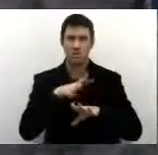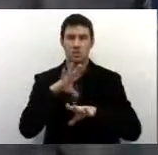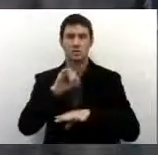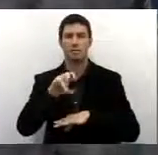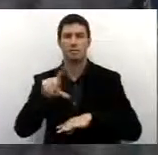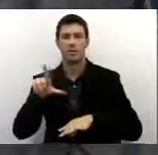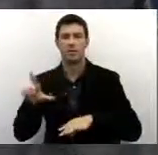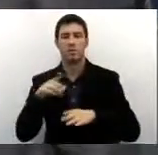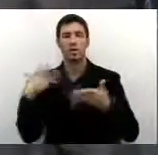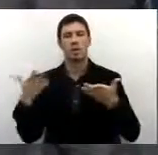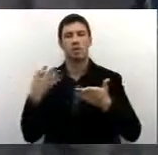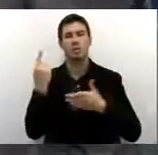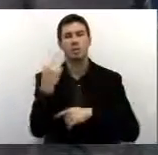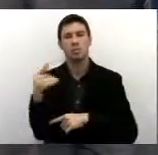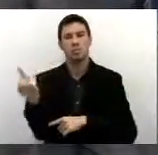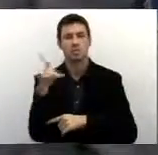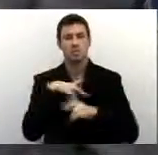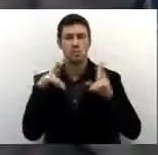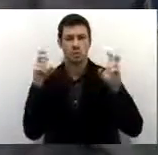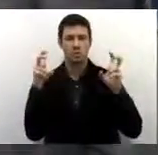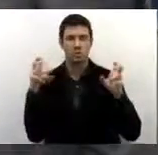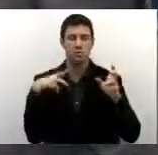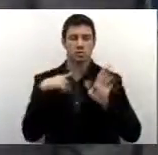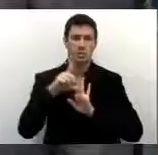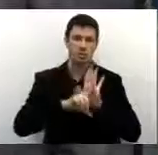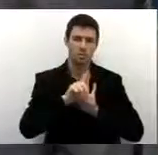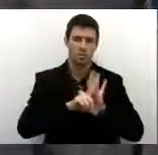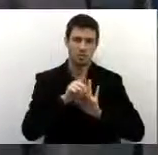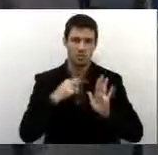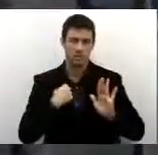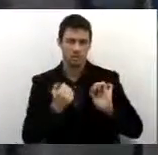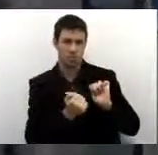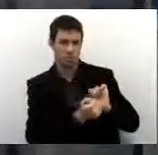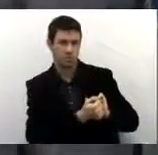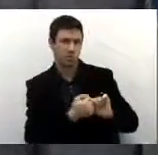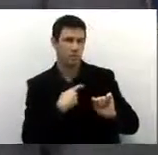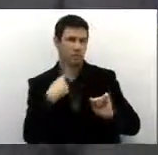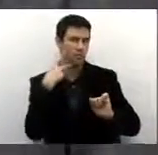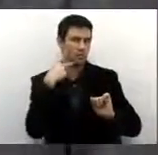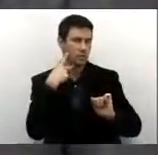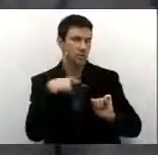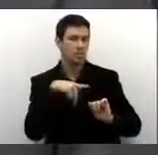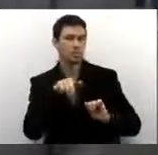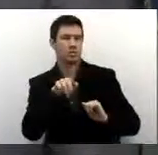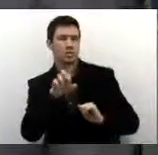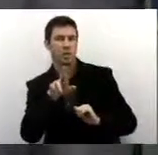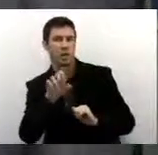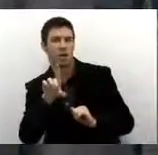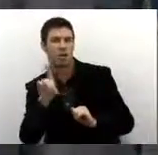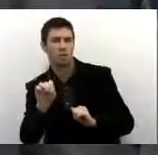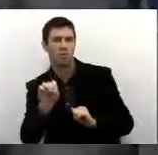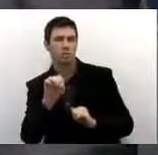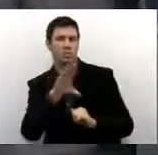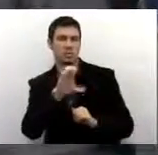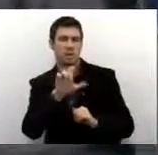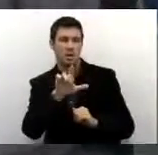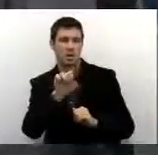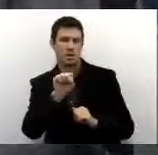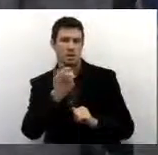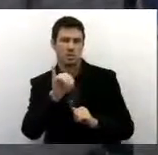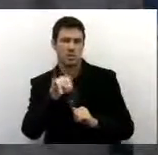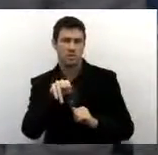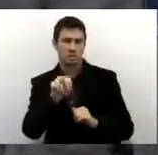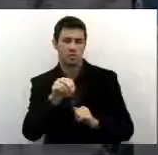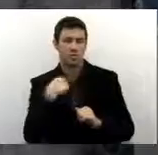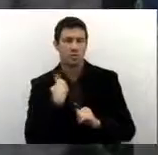e agora, por último, a Secretaria de Assuntos Legislativos. Ao meu lado está o vereador do PSDB, Geraldo Celestino. Vereador, primeiro eu queria que o senhor explicasse para quem está em casa